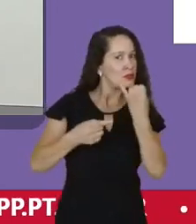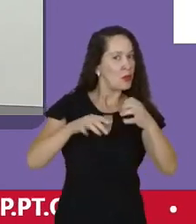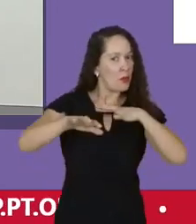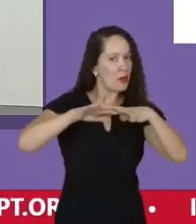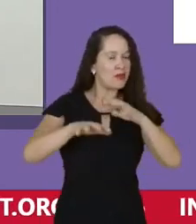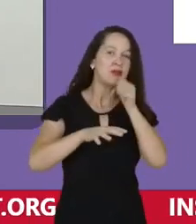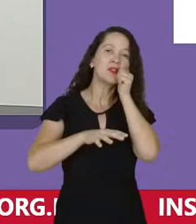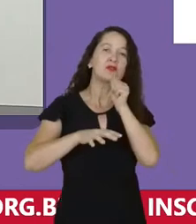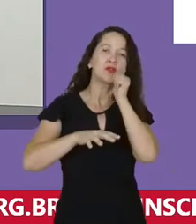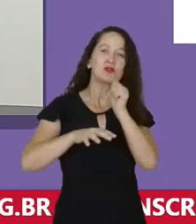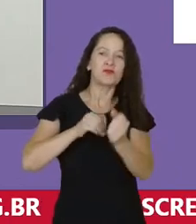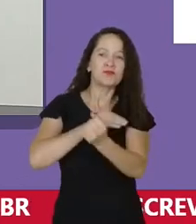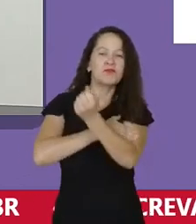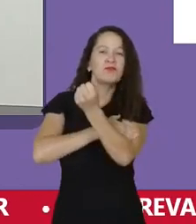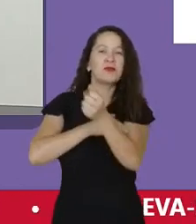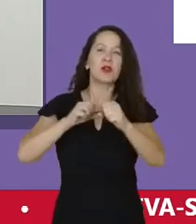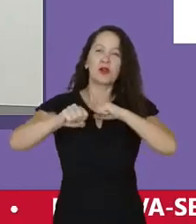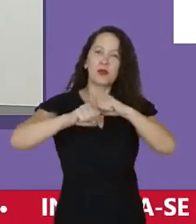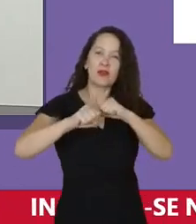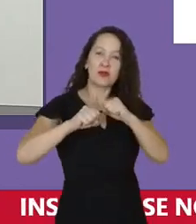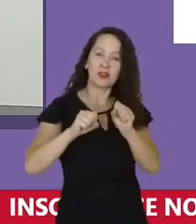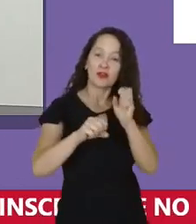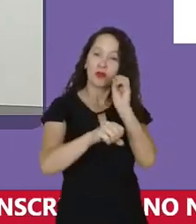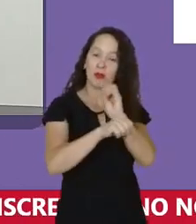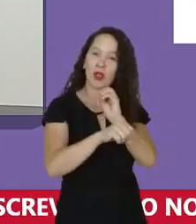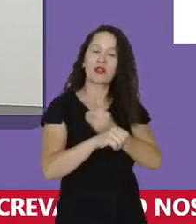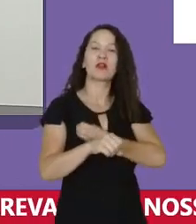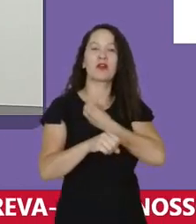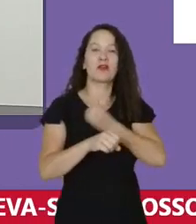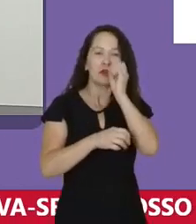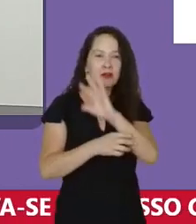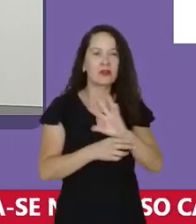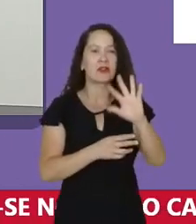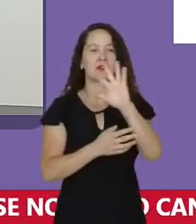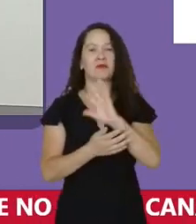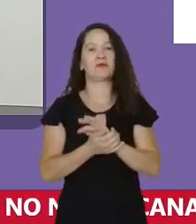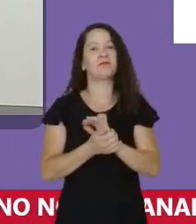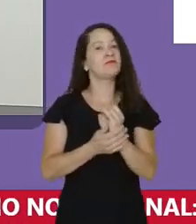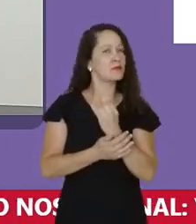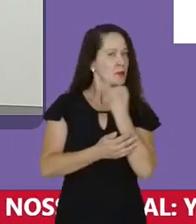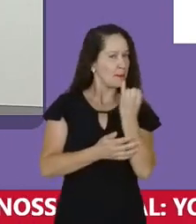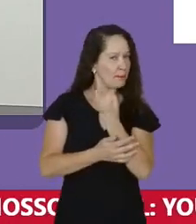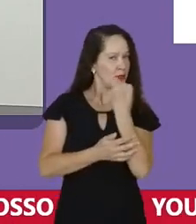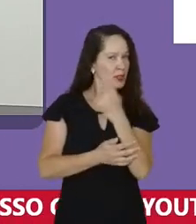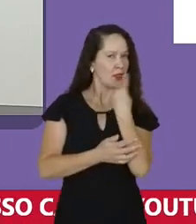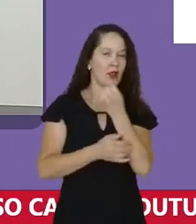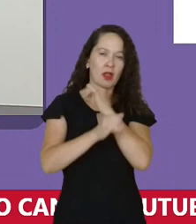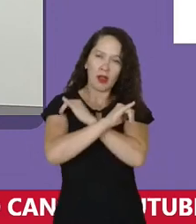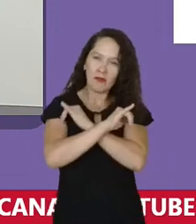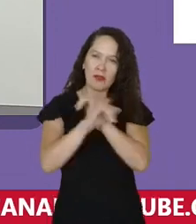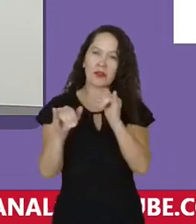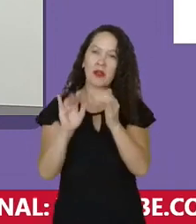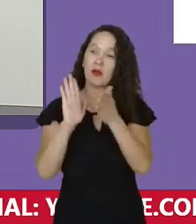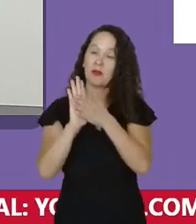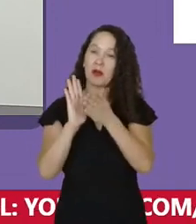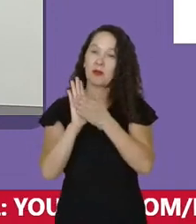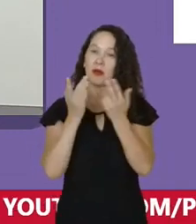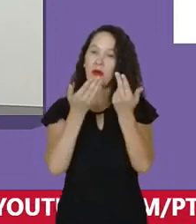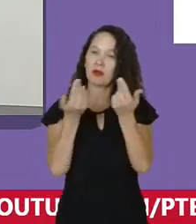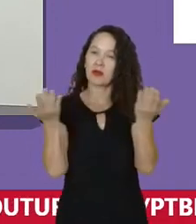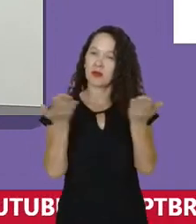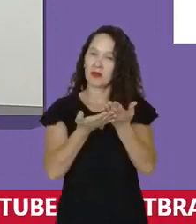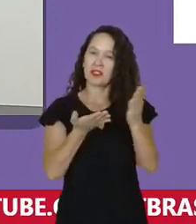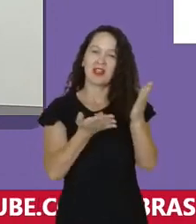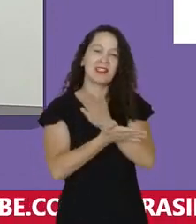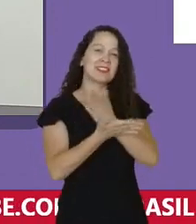movimentos feministas, os movimentos pró-vidas, de uma forma geral. É importante ressaltar que propostas como essas,